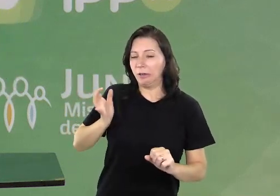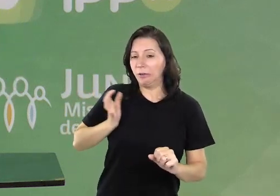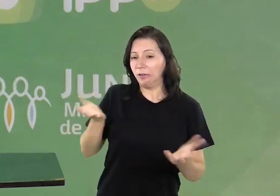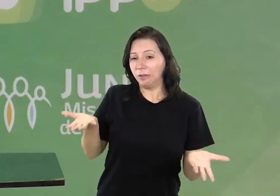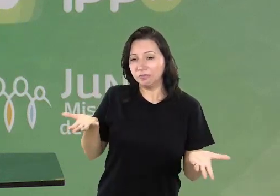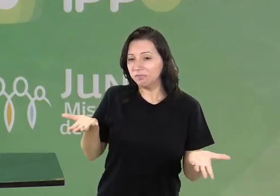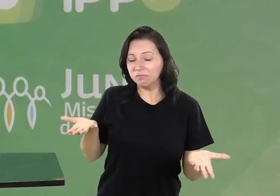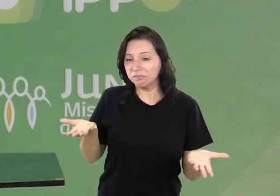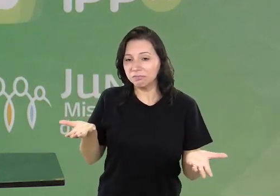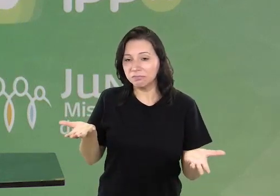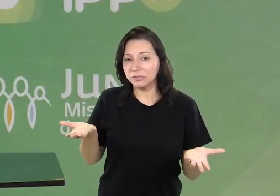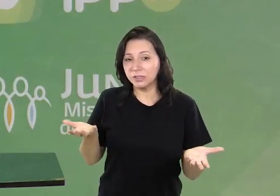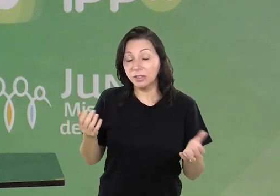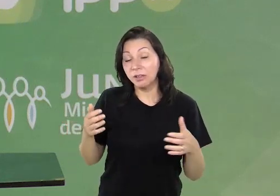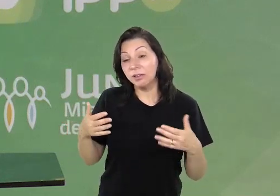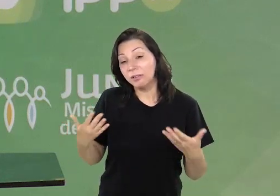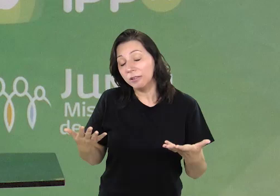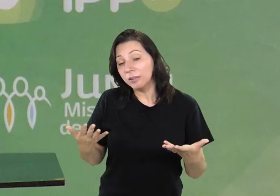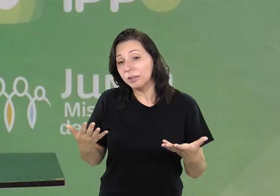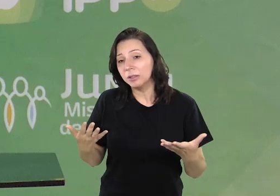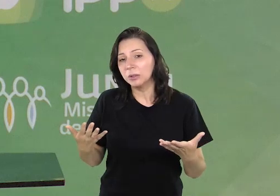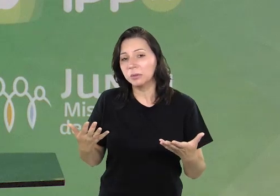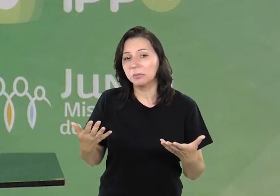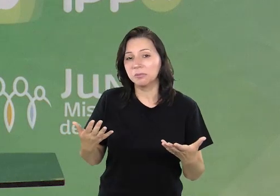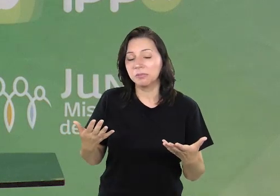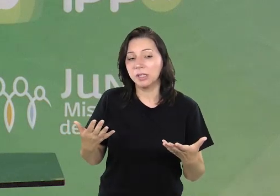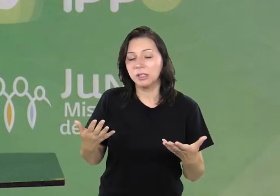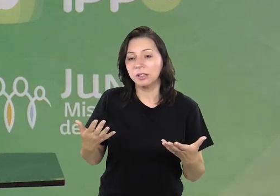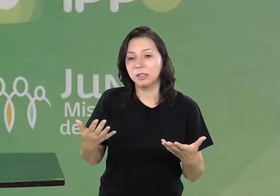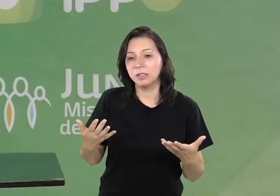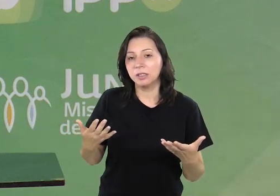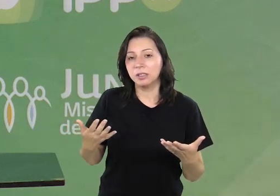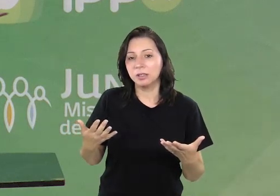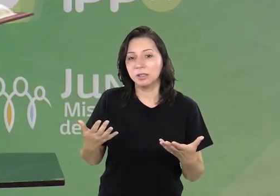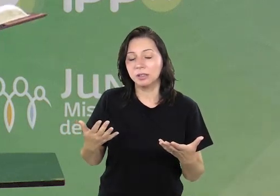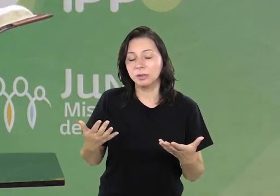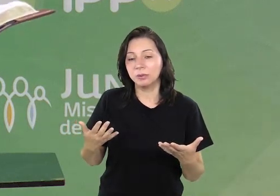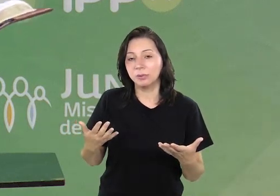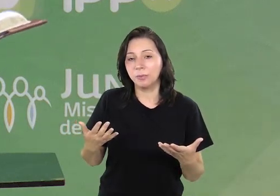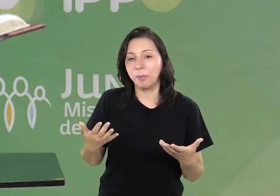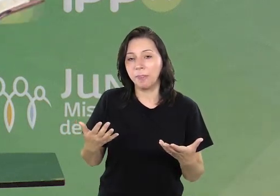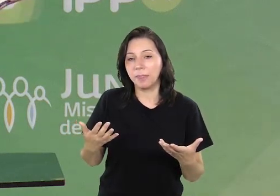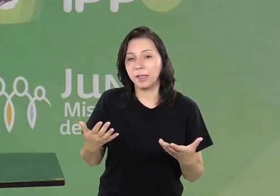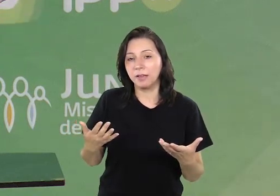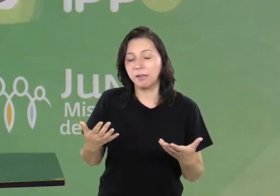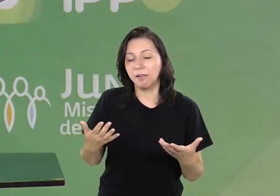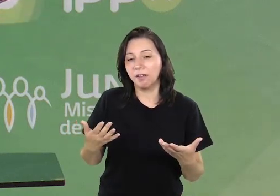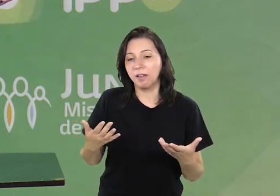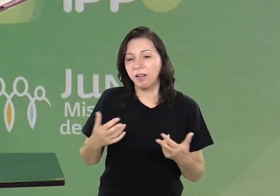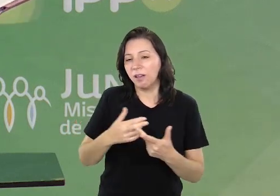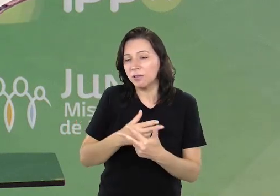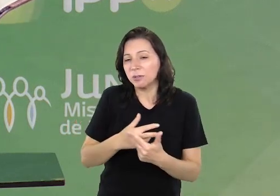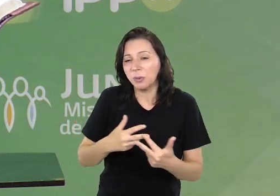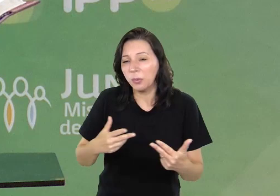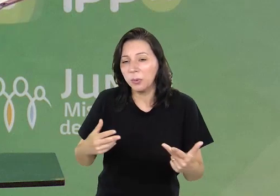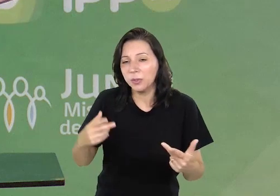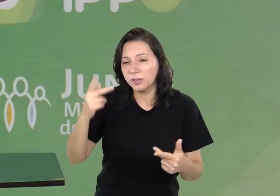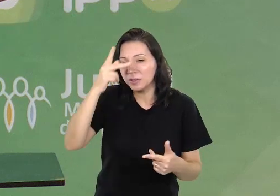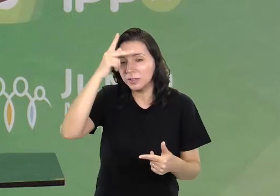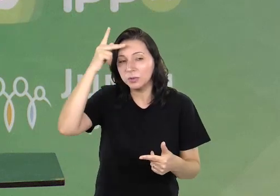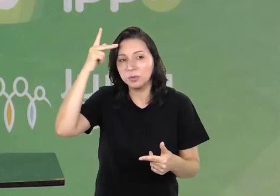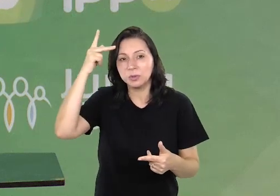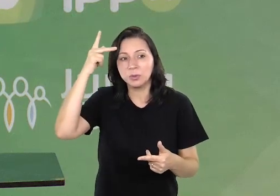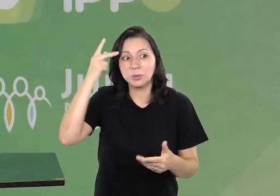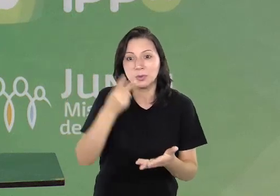mudou o cardápio mas a refeição é a mesma A Busca da